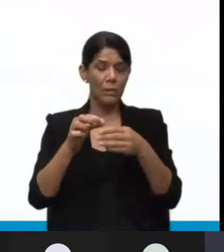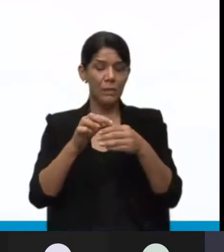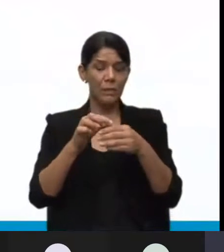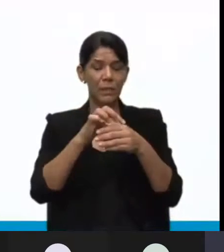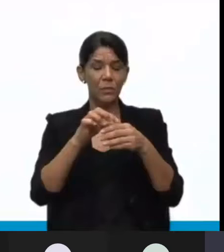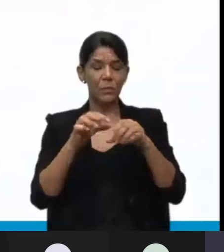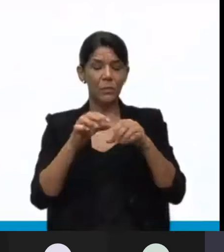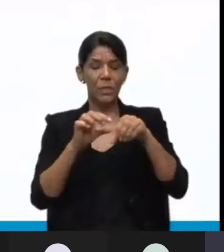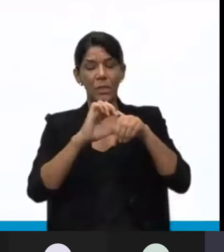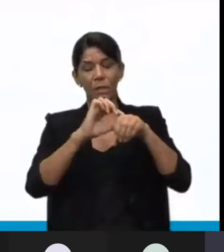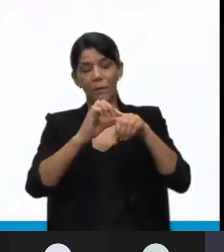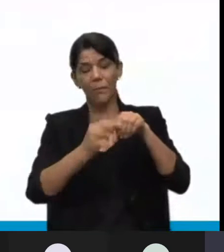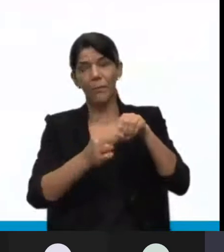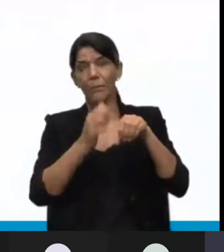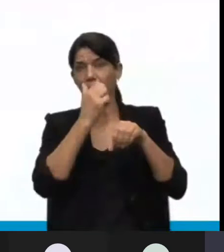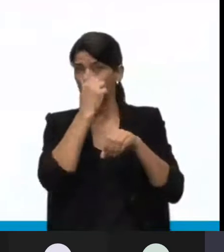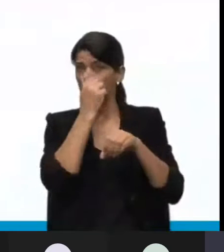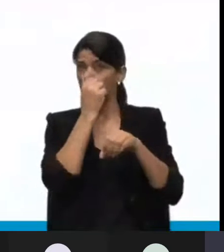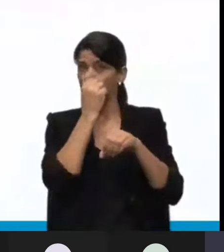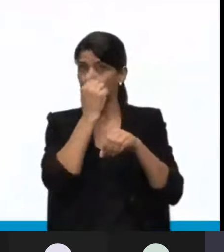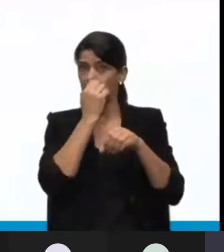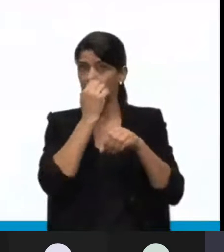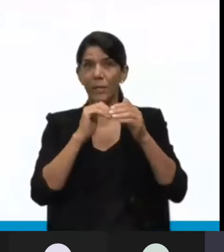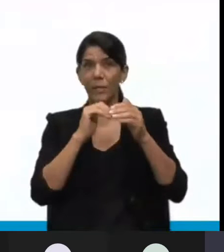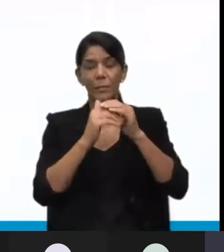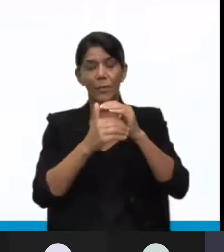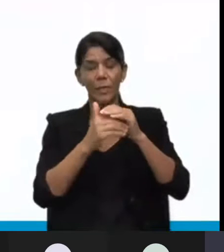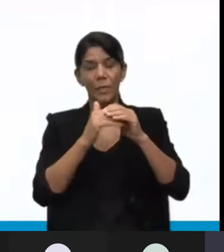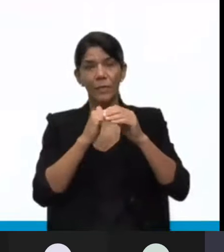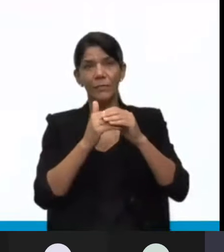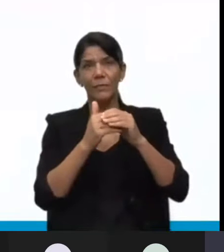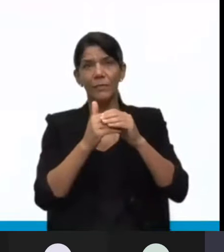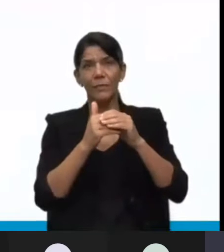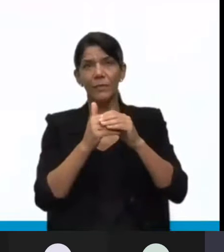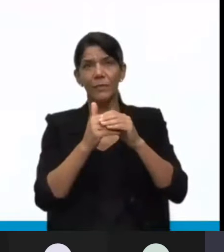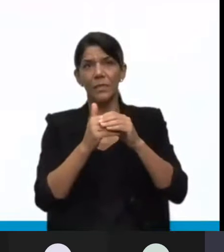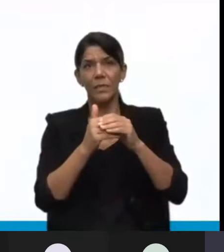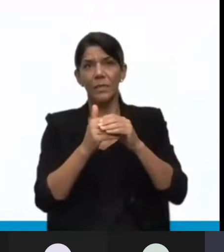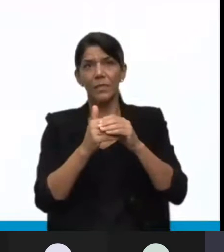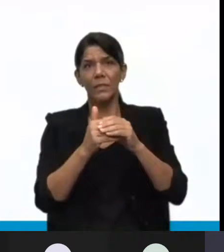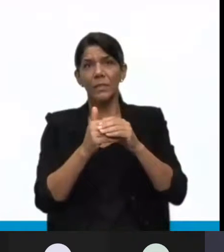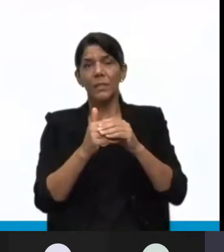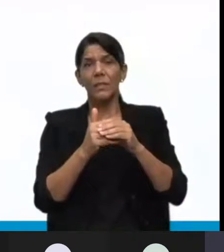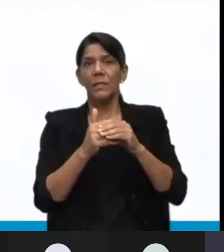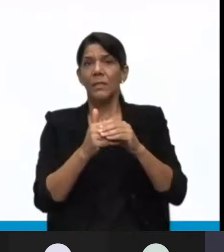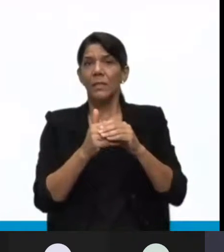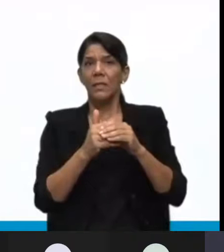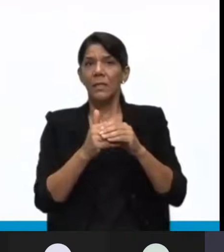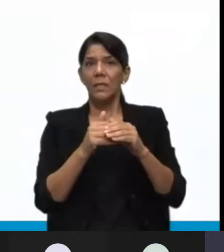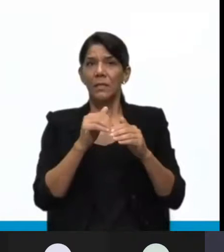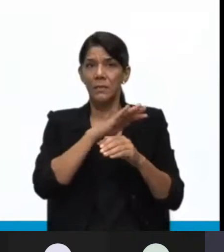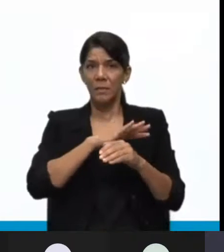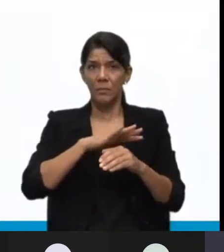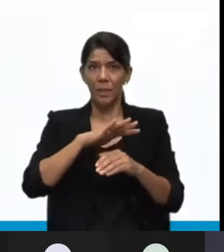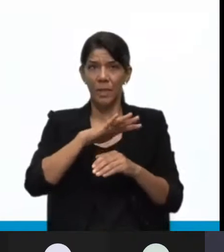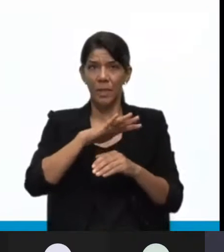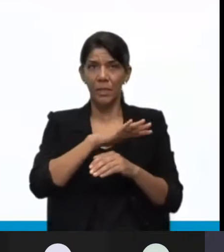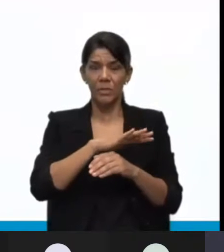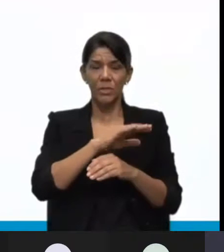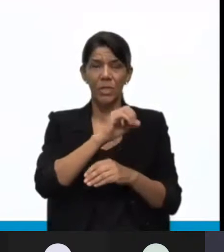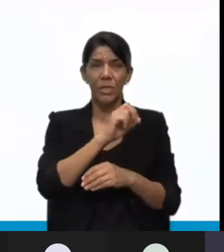E isso aqui, ó, tá? É porque está deslocado por conta do processamento histológico, mas isso aqui é